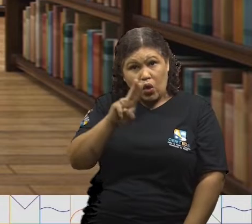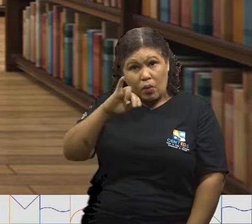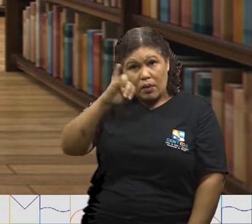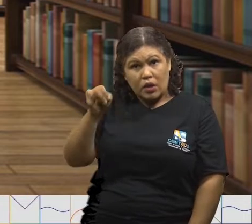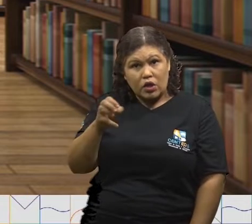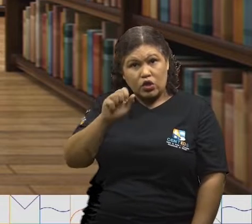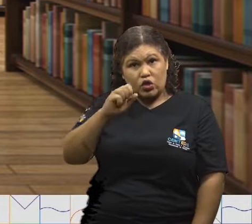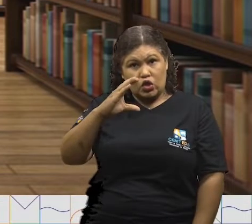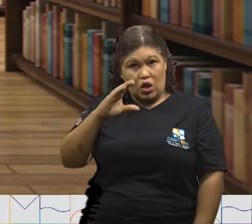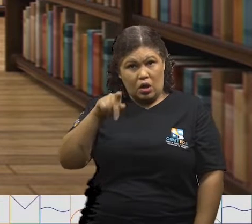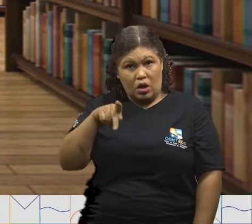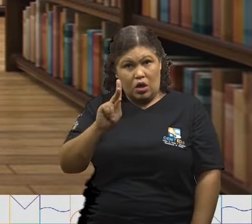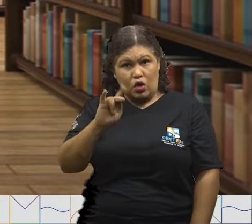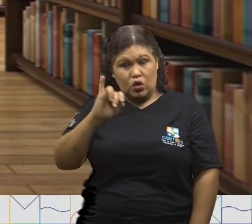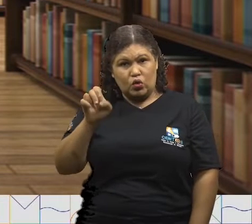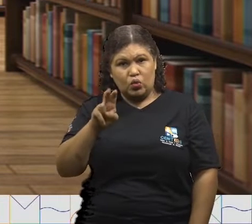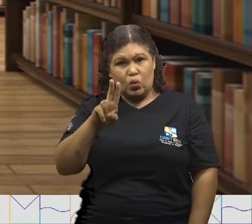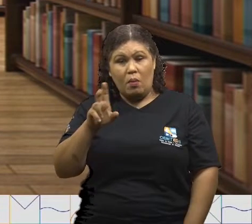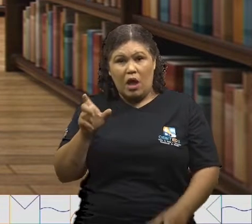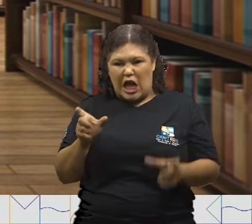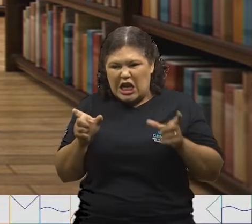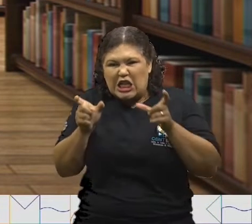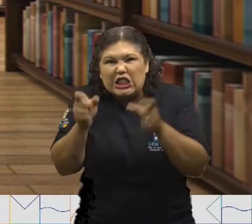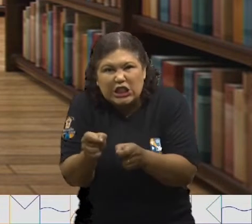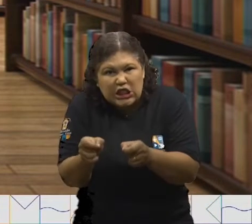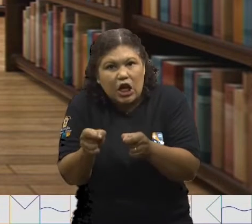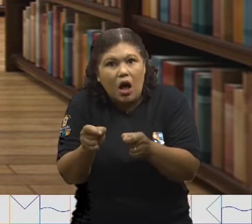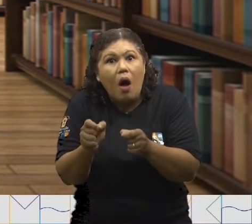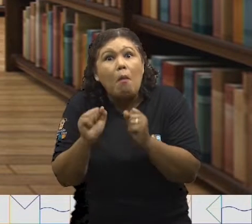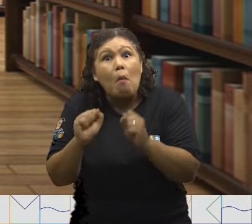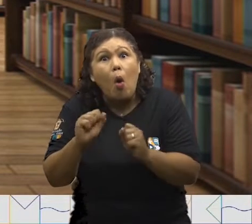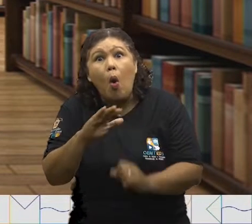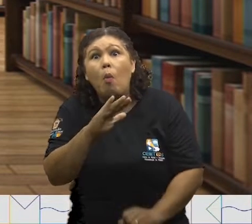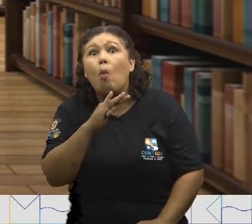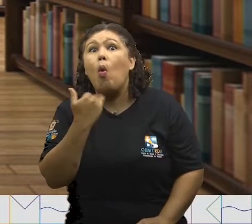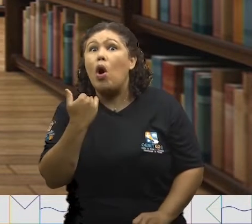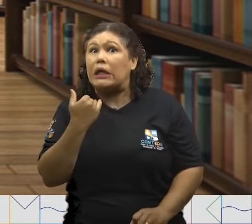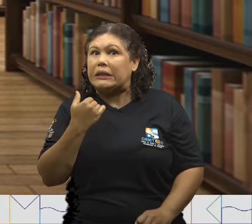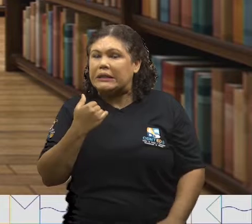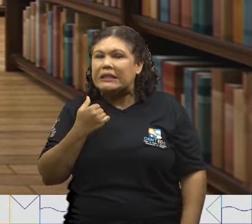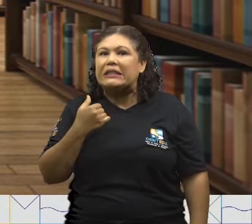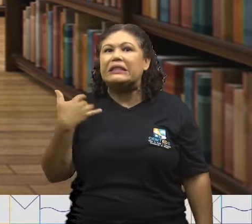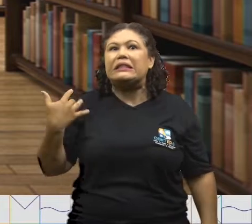Jack Jumper. Ela tem uma mordida fatal.